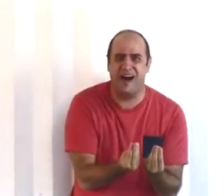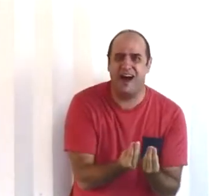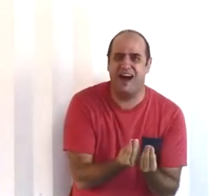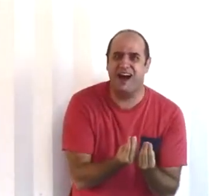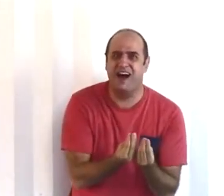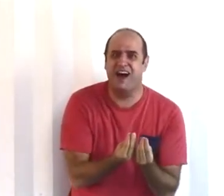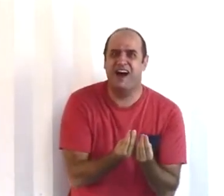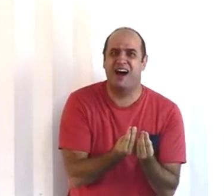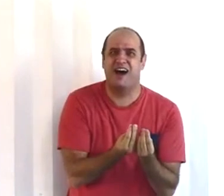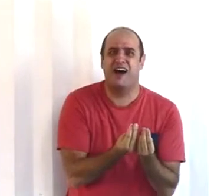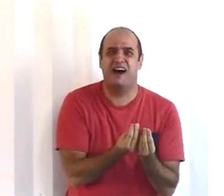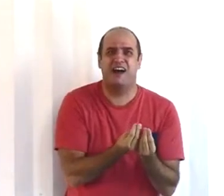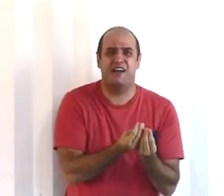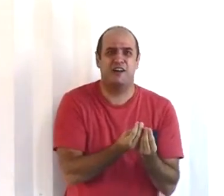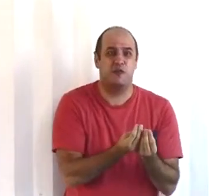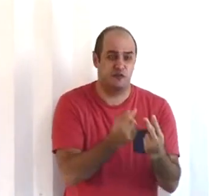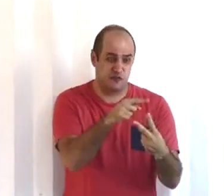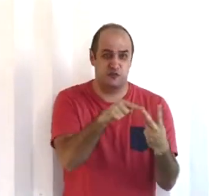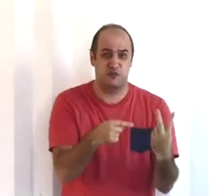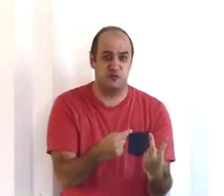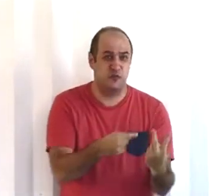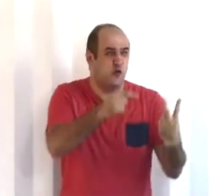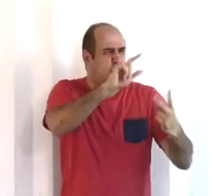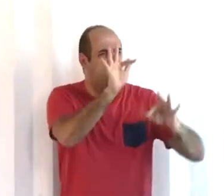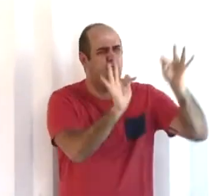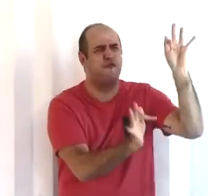glória a Deus. Que a nossa vida,